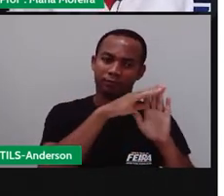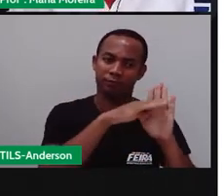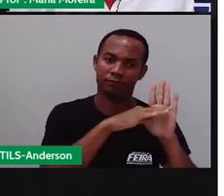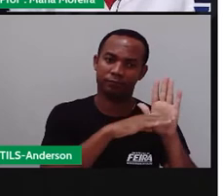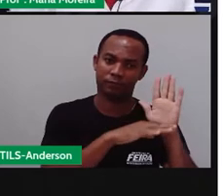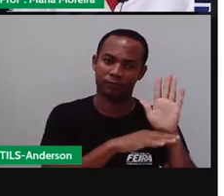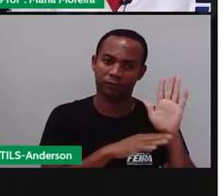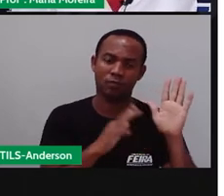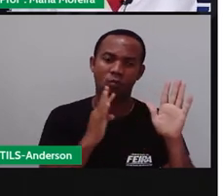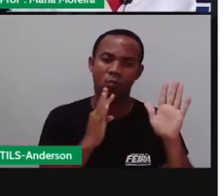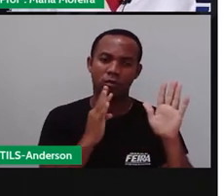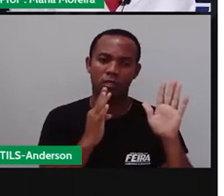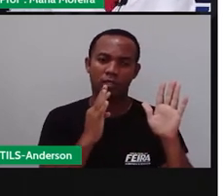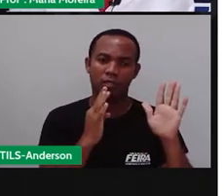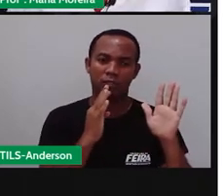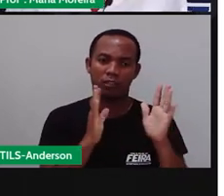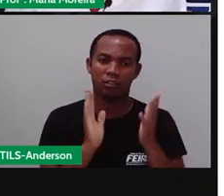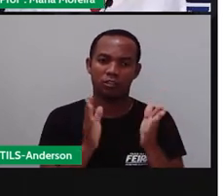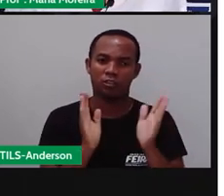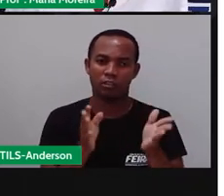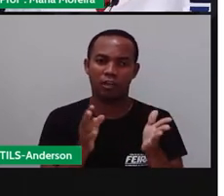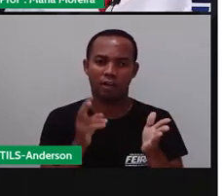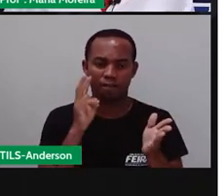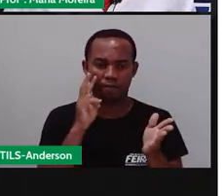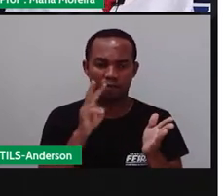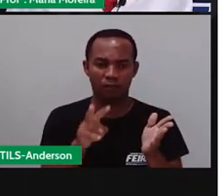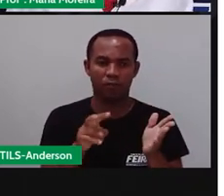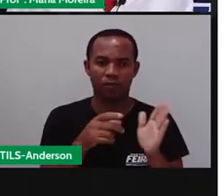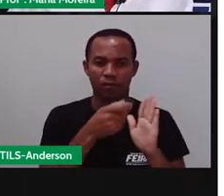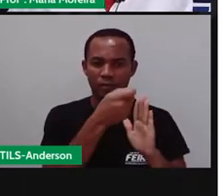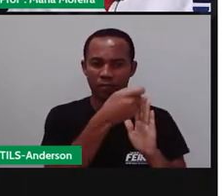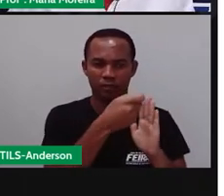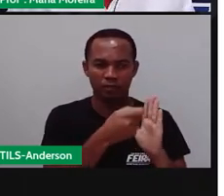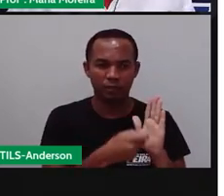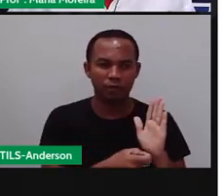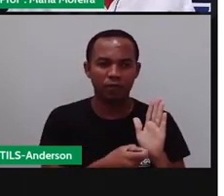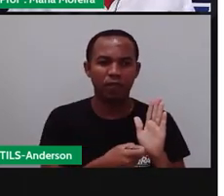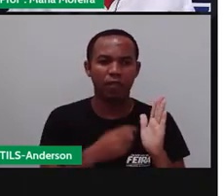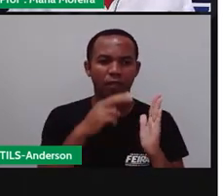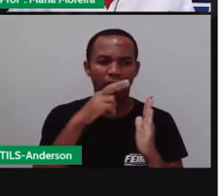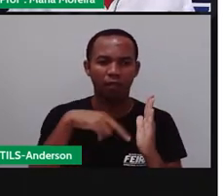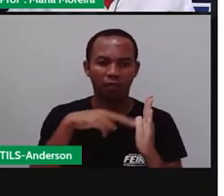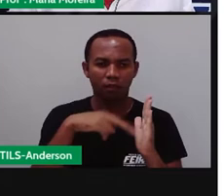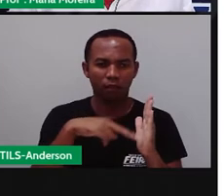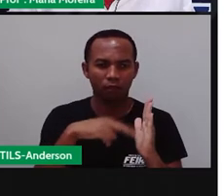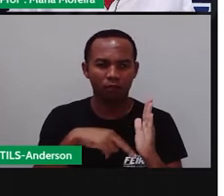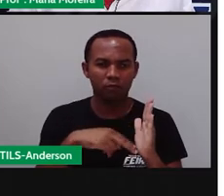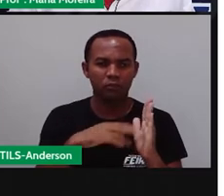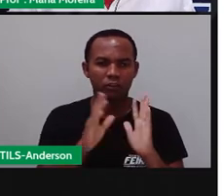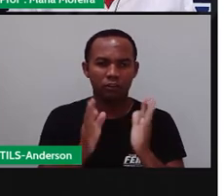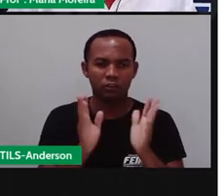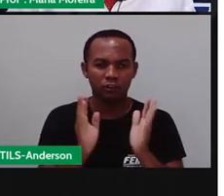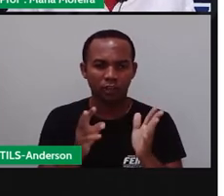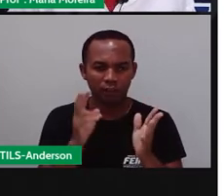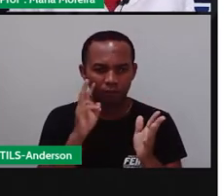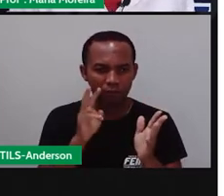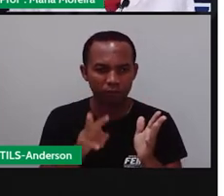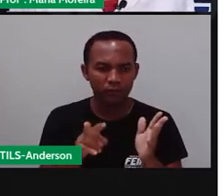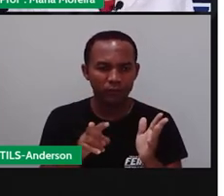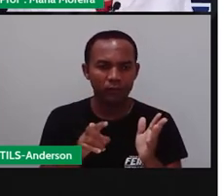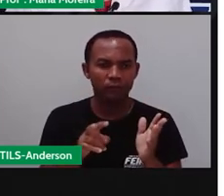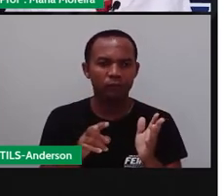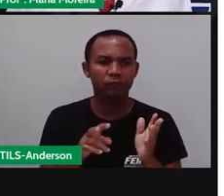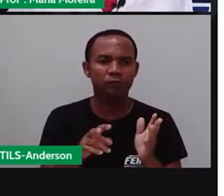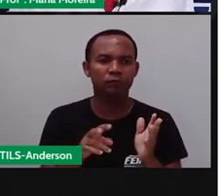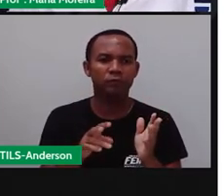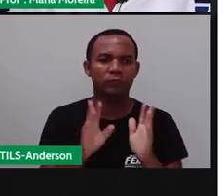Sabe. Vocês já viram, escreveram, leram alguma lista? Já? Já viu